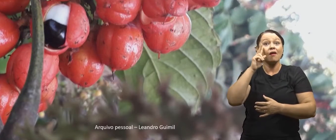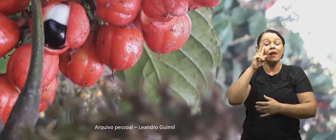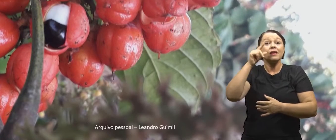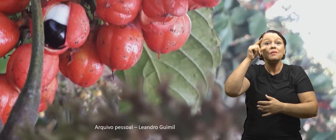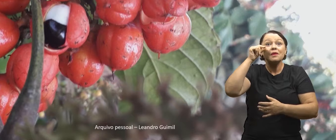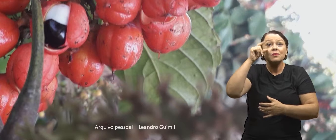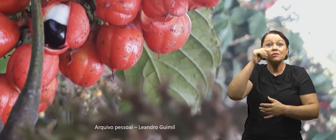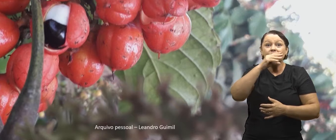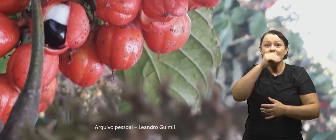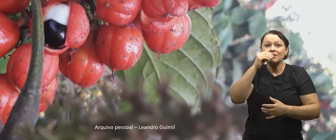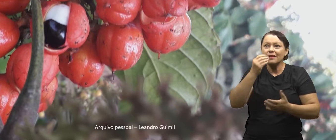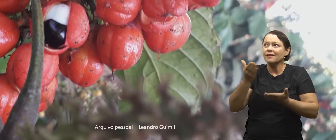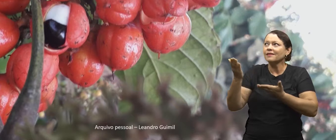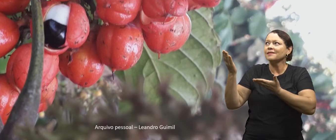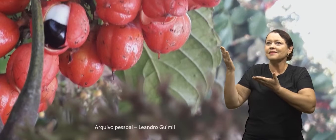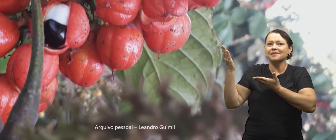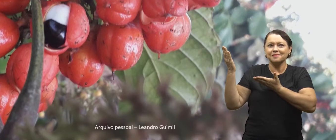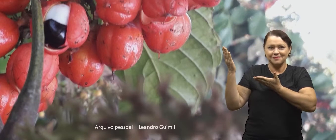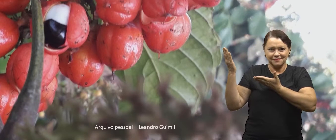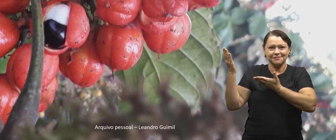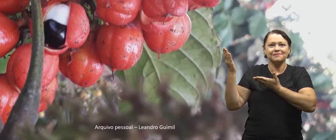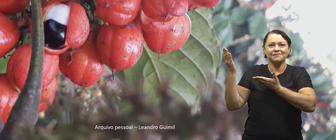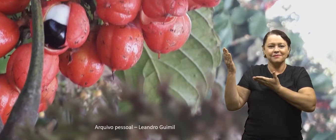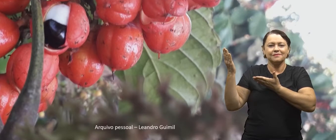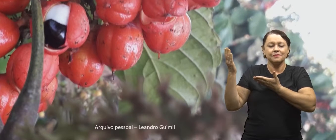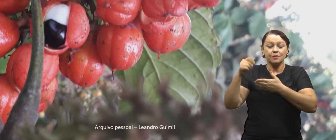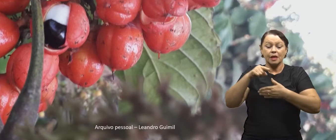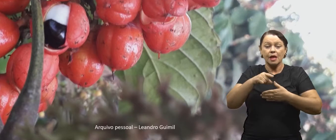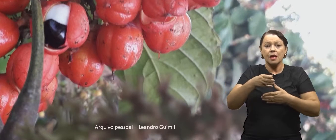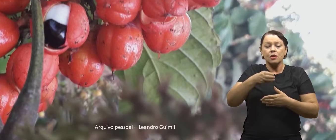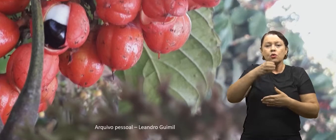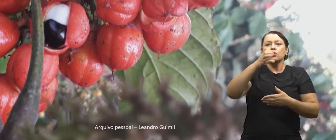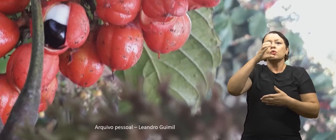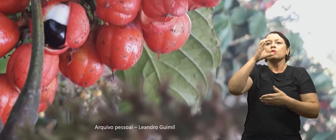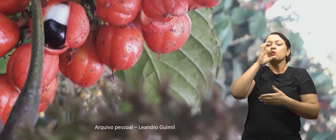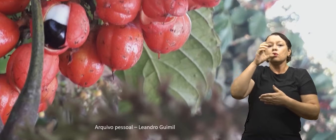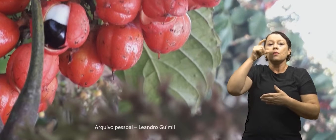daquele menino. Com guaraná, guerreiros